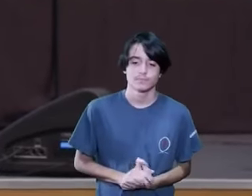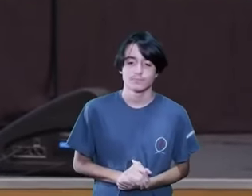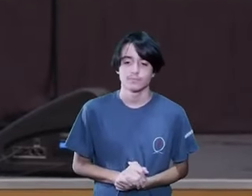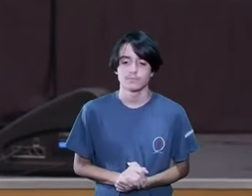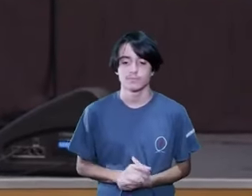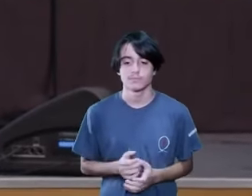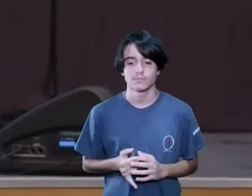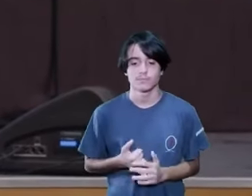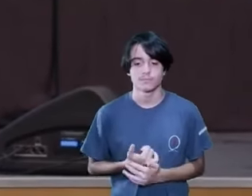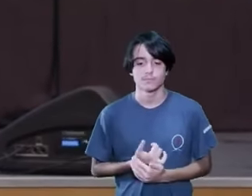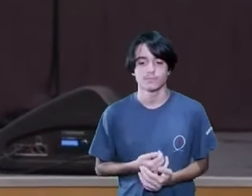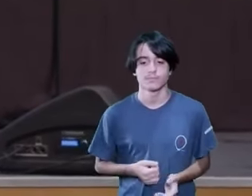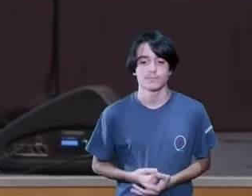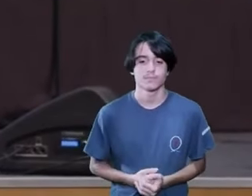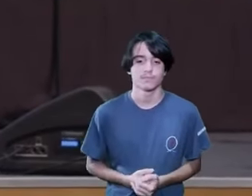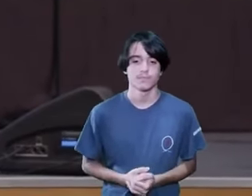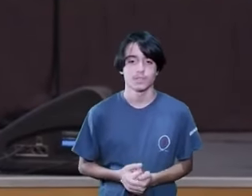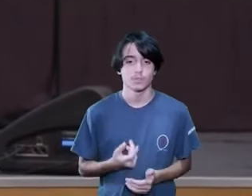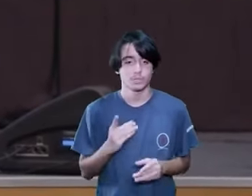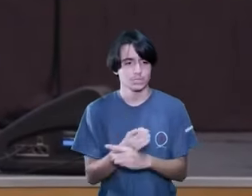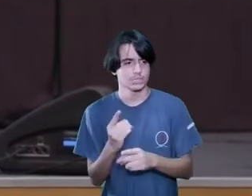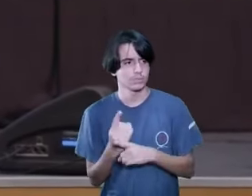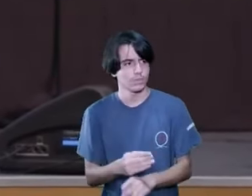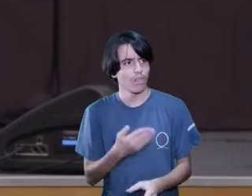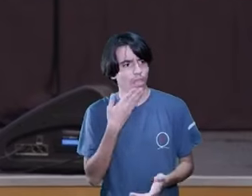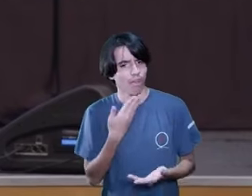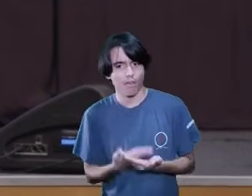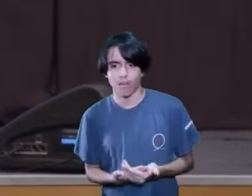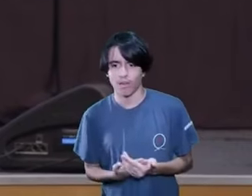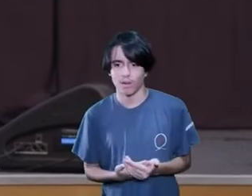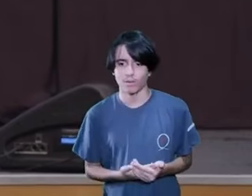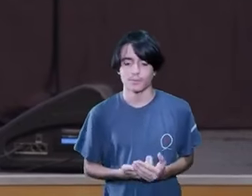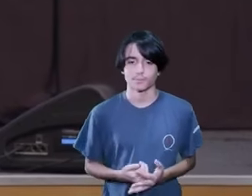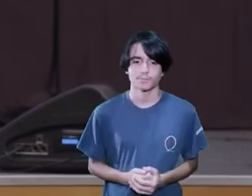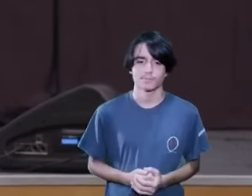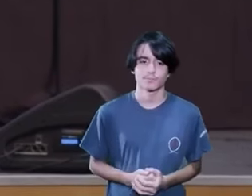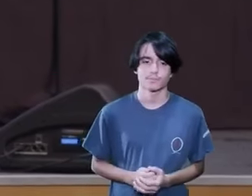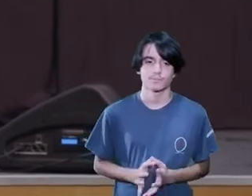Seus discípulos se admiraram destas palavras.